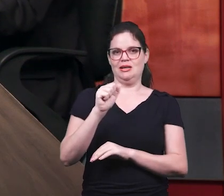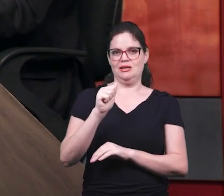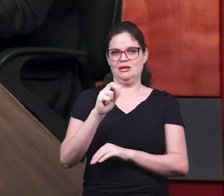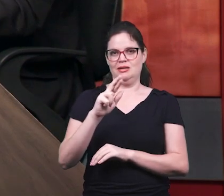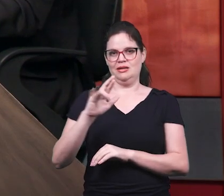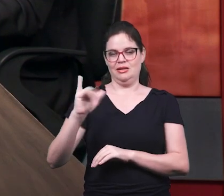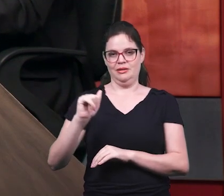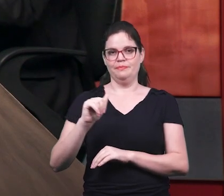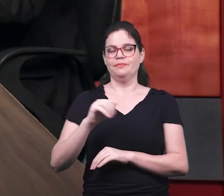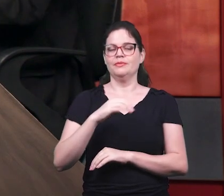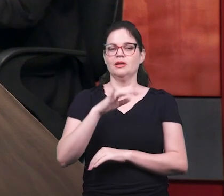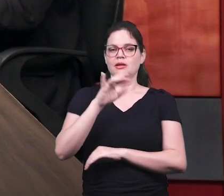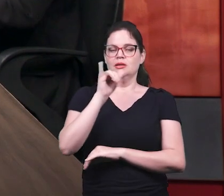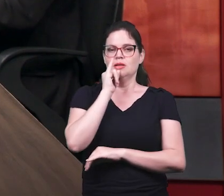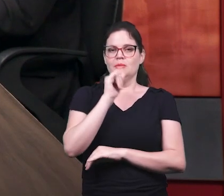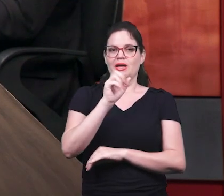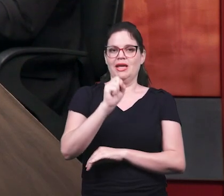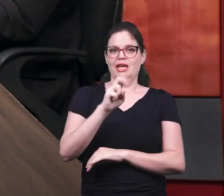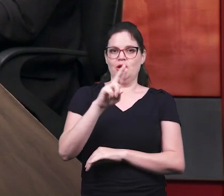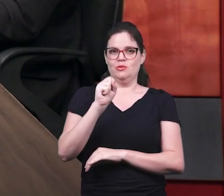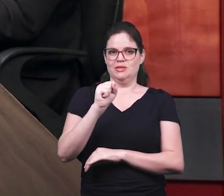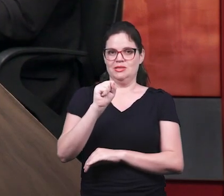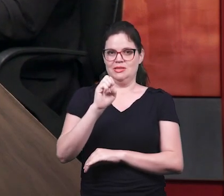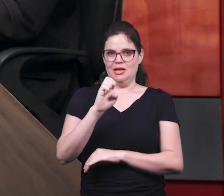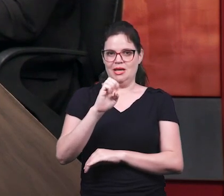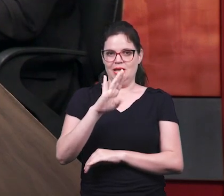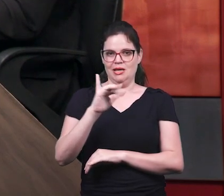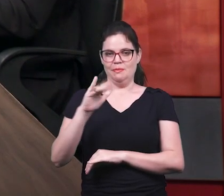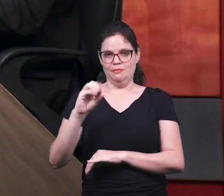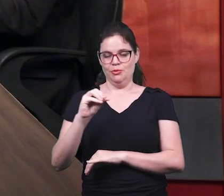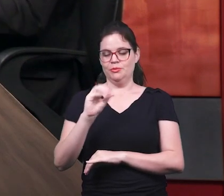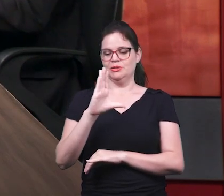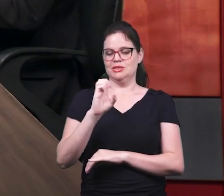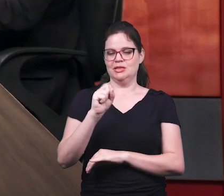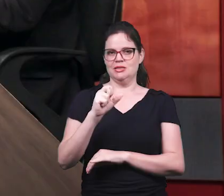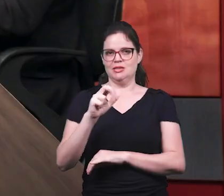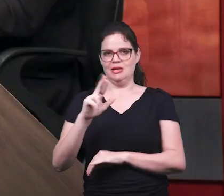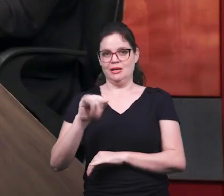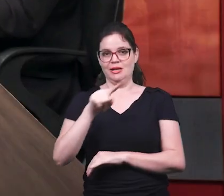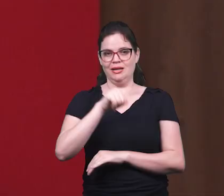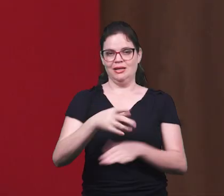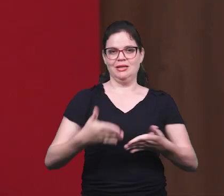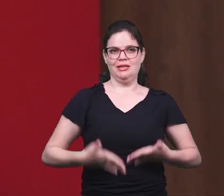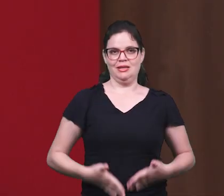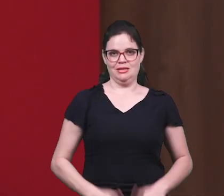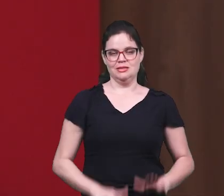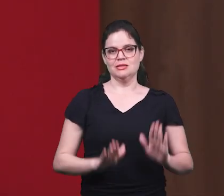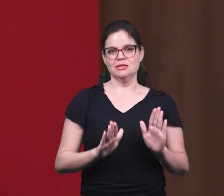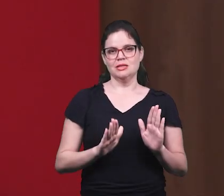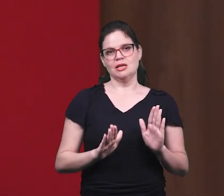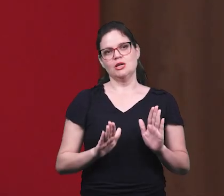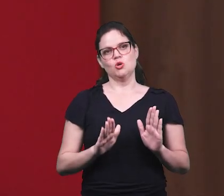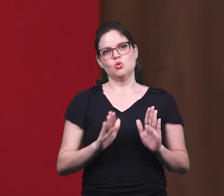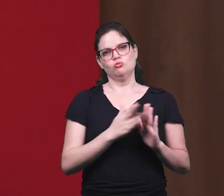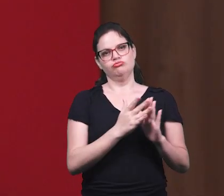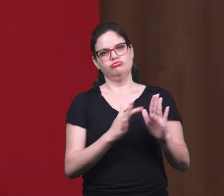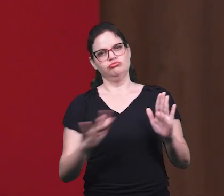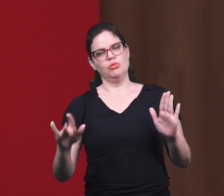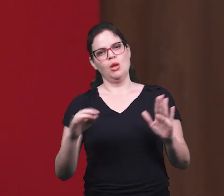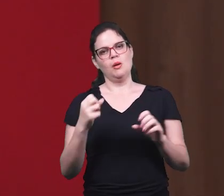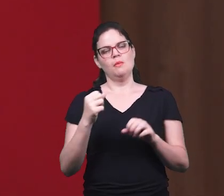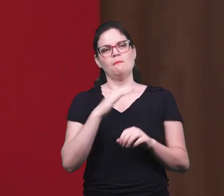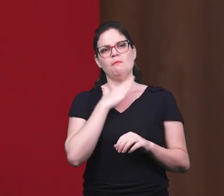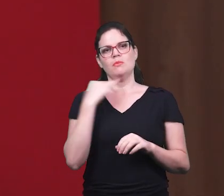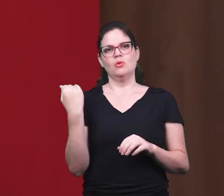que ele nasceu em 263 e morreu em 339. Ou seja,